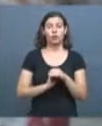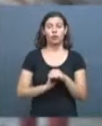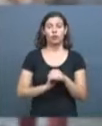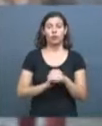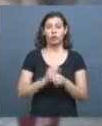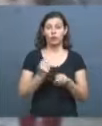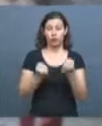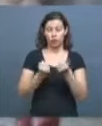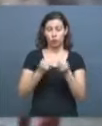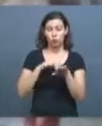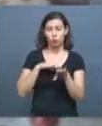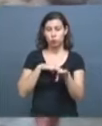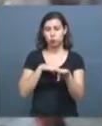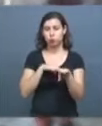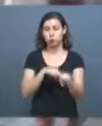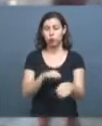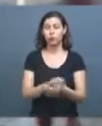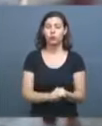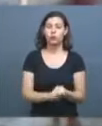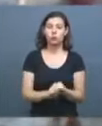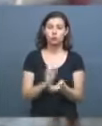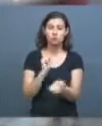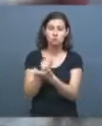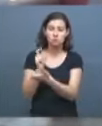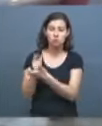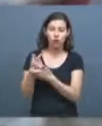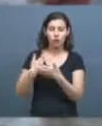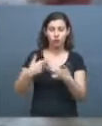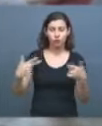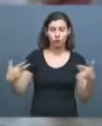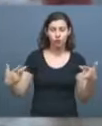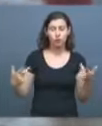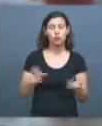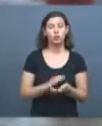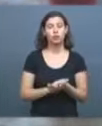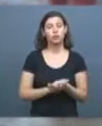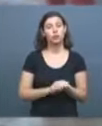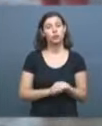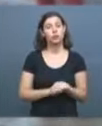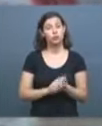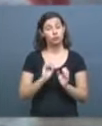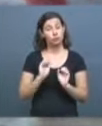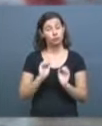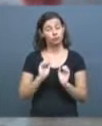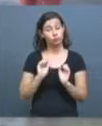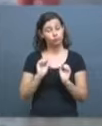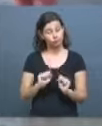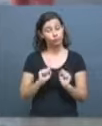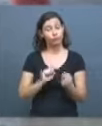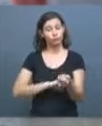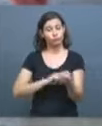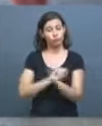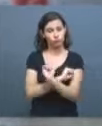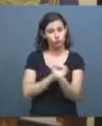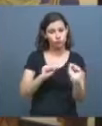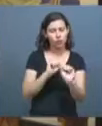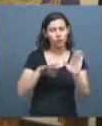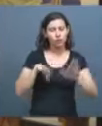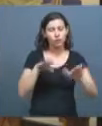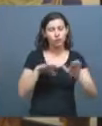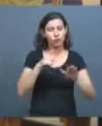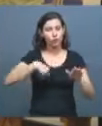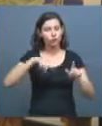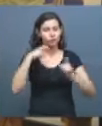pagar. Realmente, no nosso dia a dia, tem muitas coisas que podem causar estresse. Mas será que a gente está se preocupando demais?